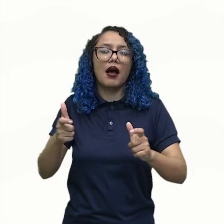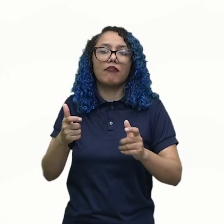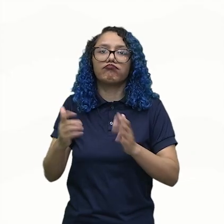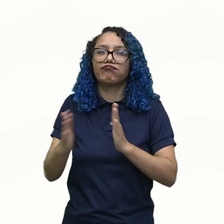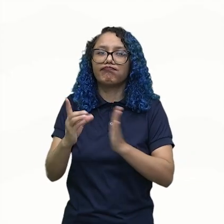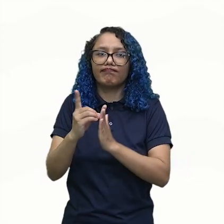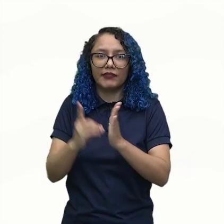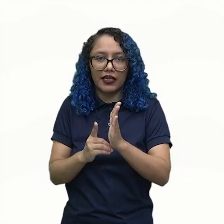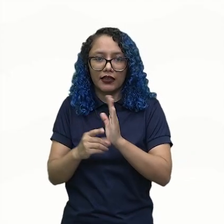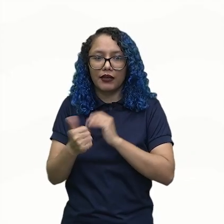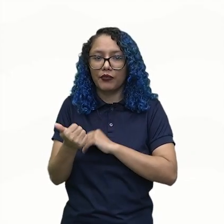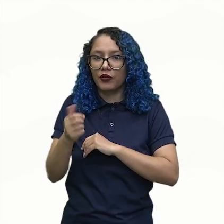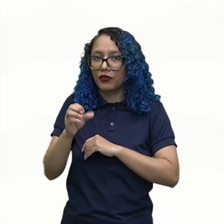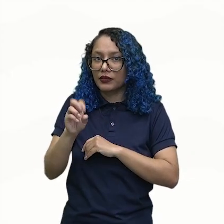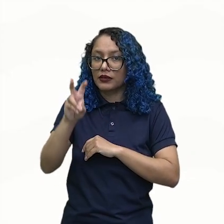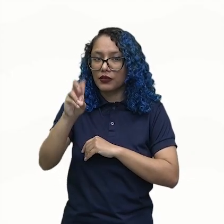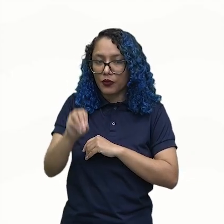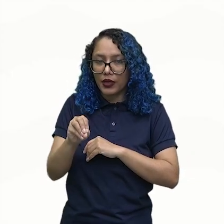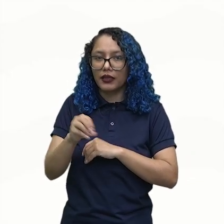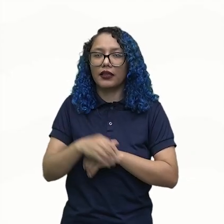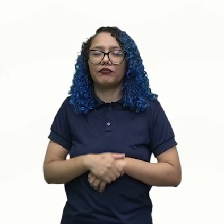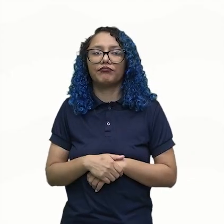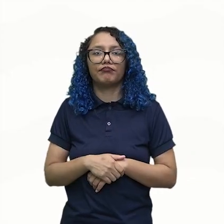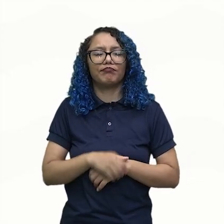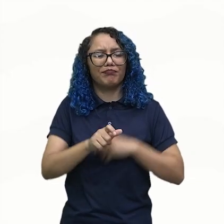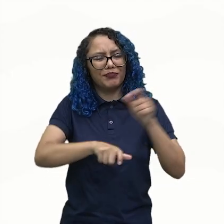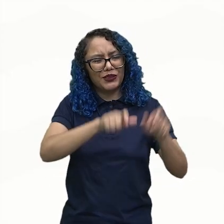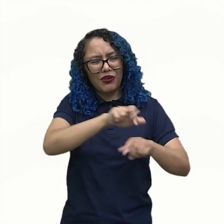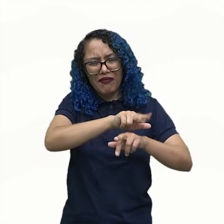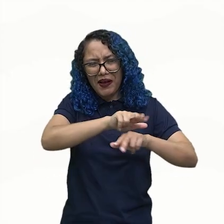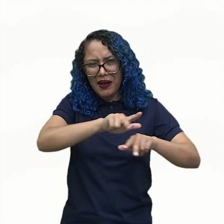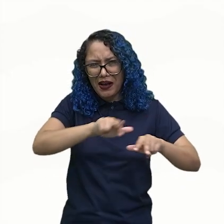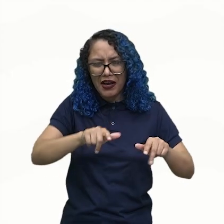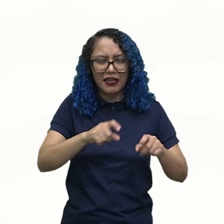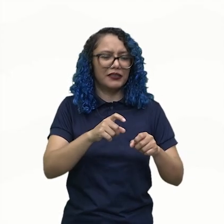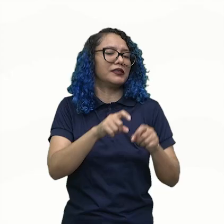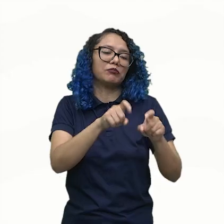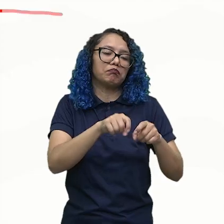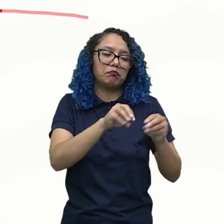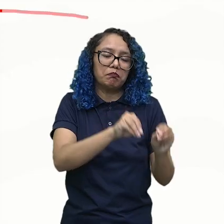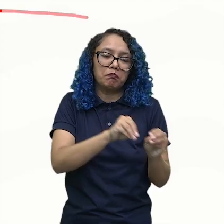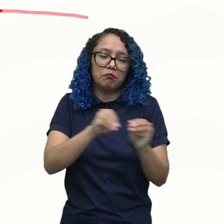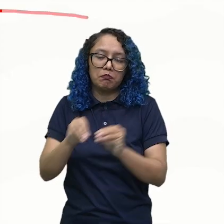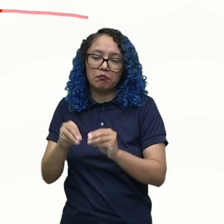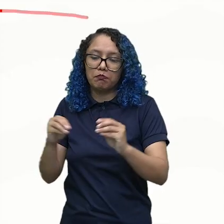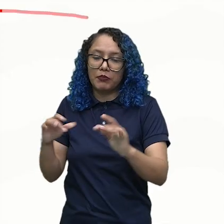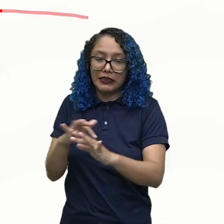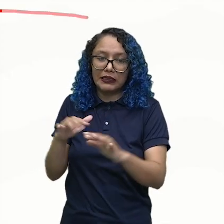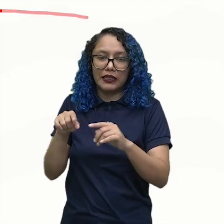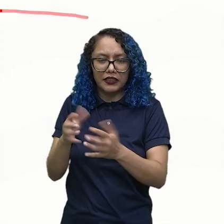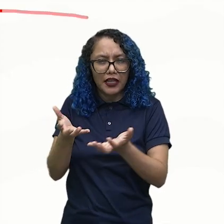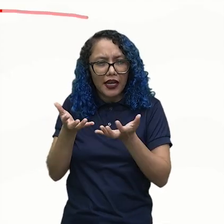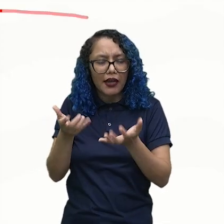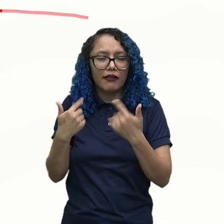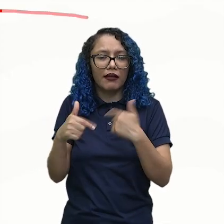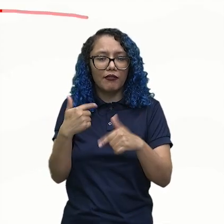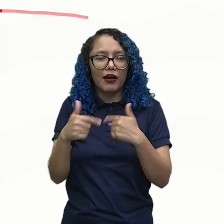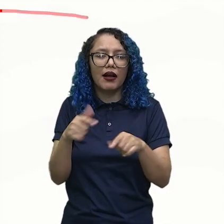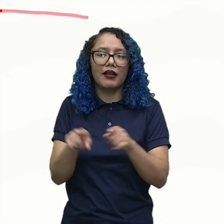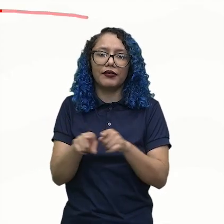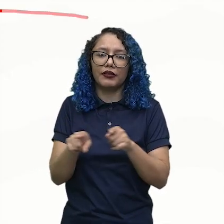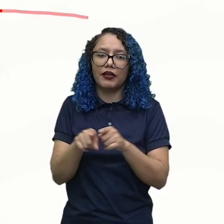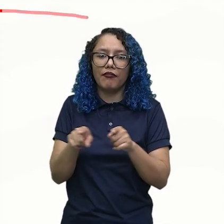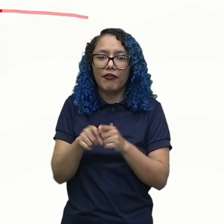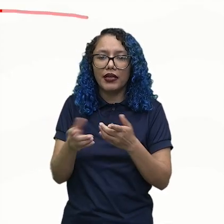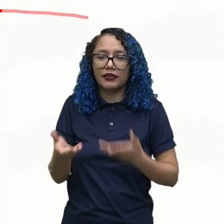1950, tá? Milhões de pessoas migraram do campo para a cidade em busca ali de empregos e melhores serviços urbanos,